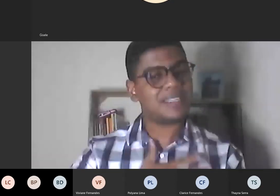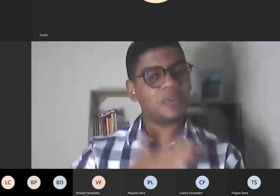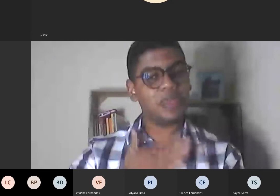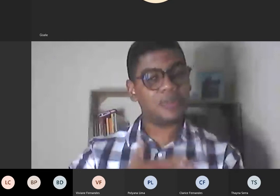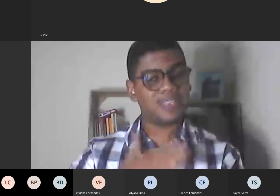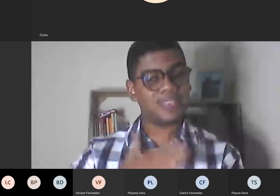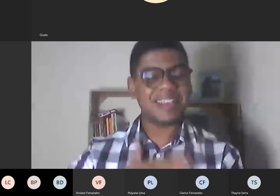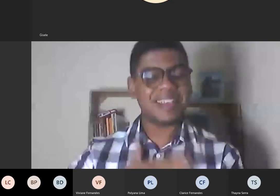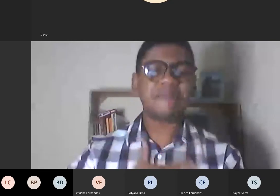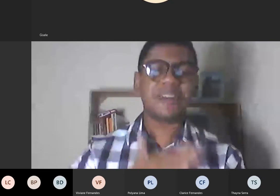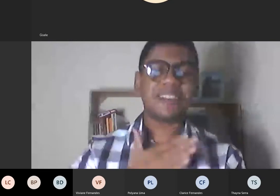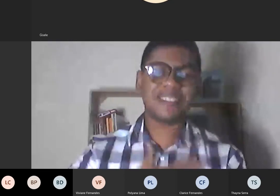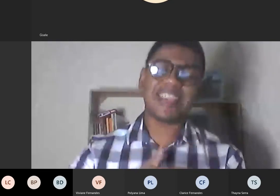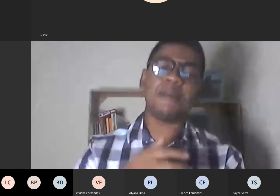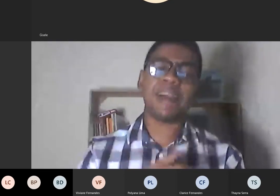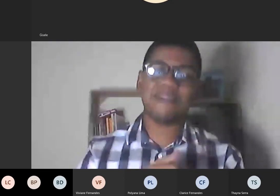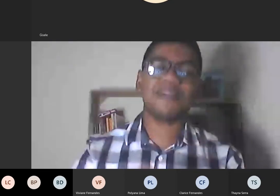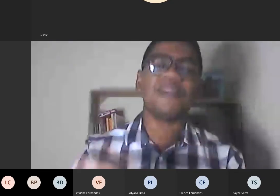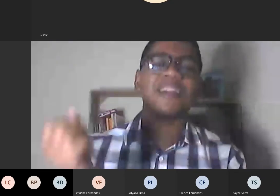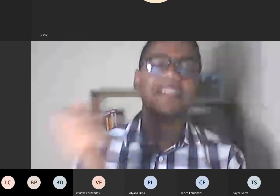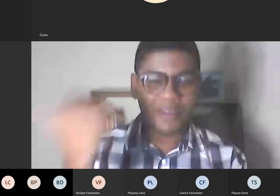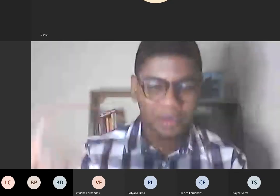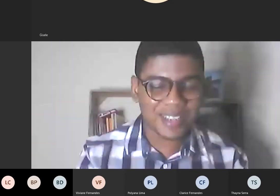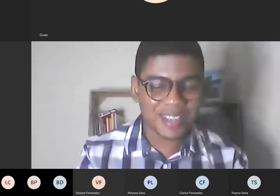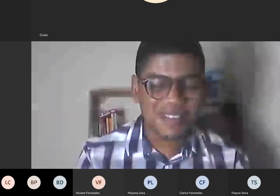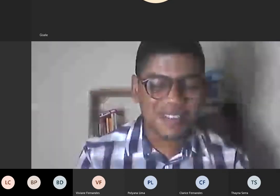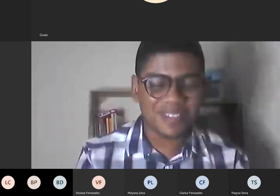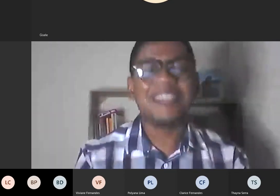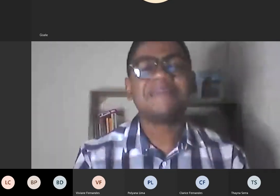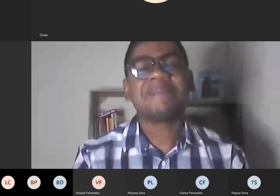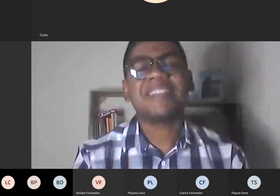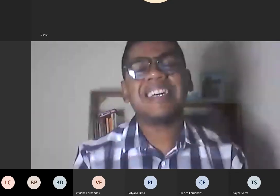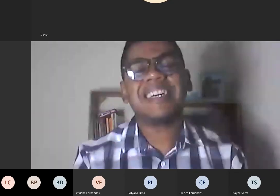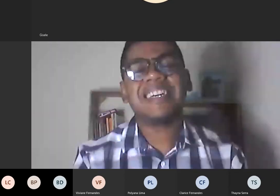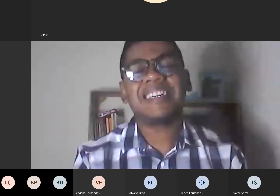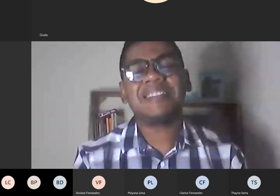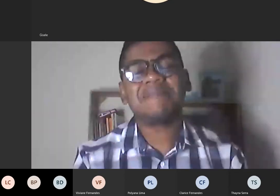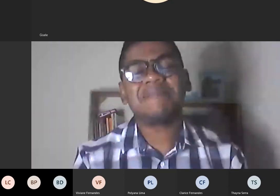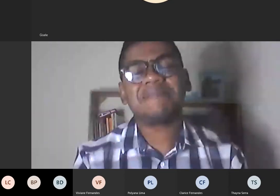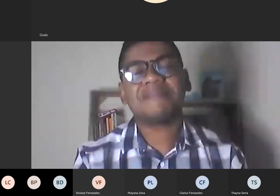vou ficar mais tranquilo aqui, porque quem vai pagar amigo agora são só outros amigos